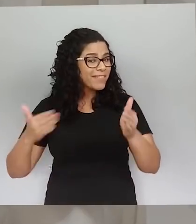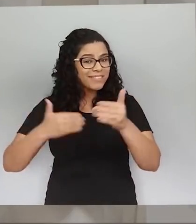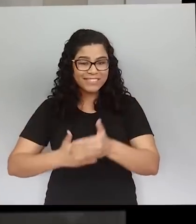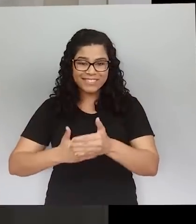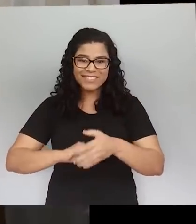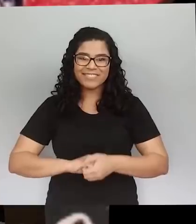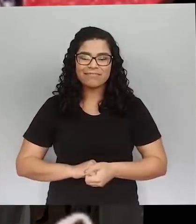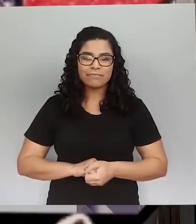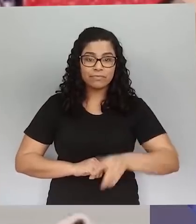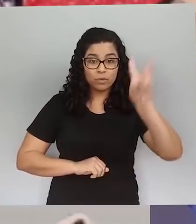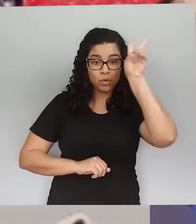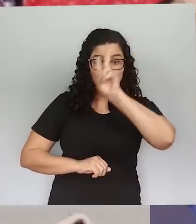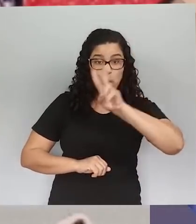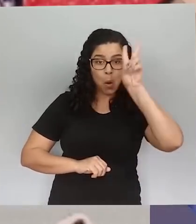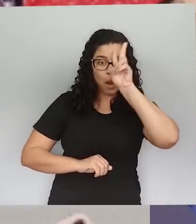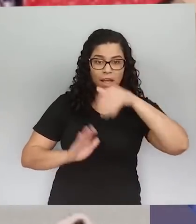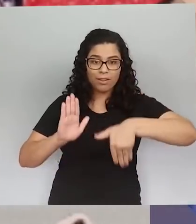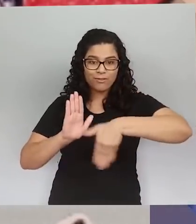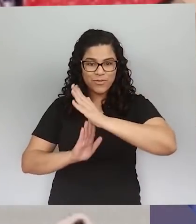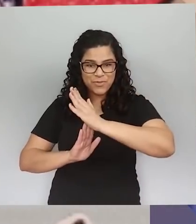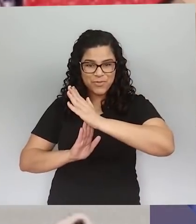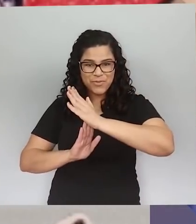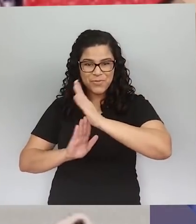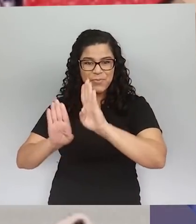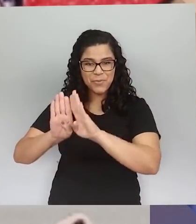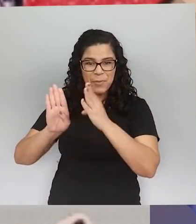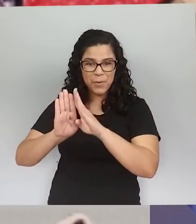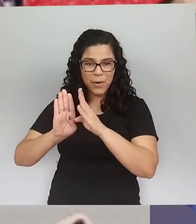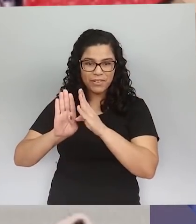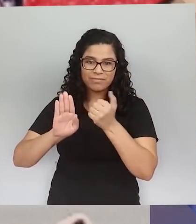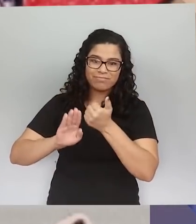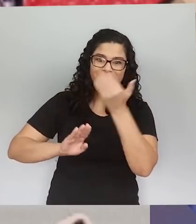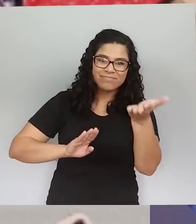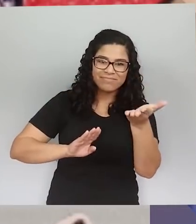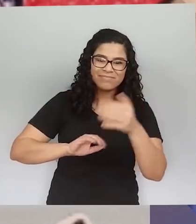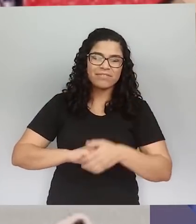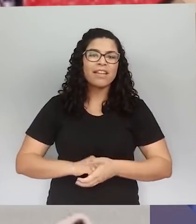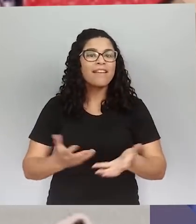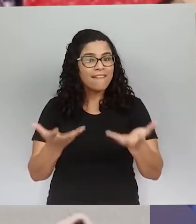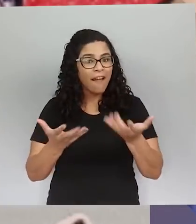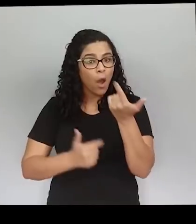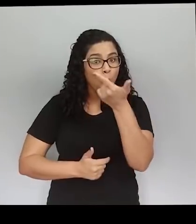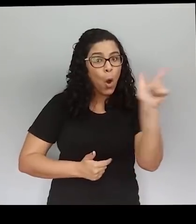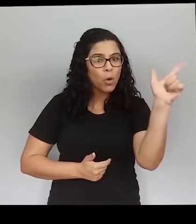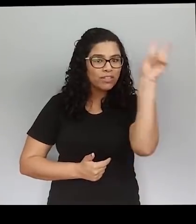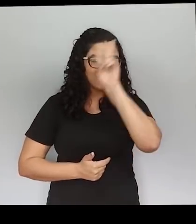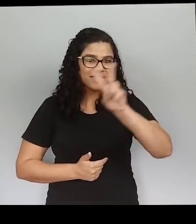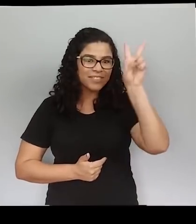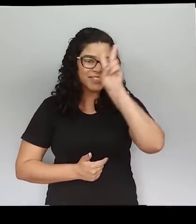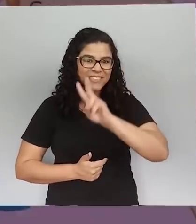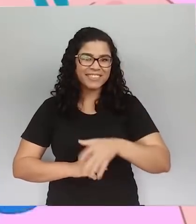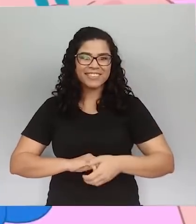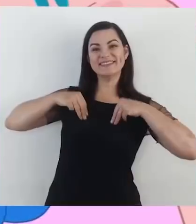E essa história entrou por uma porta e saiu pela outra. E quem quiser, que conte outra.